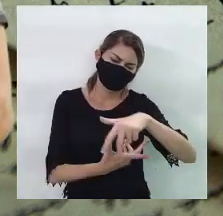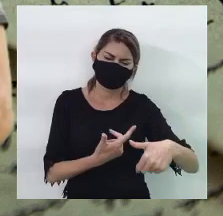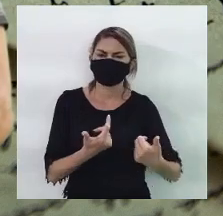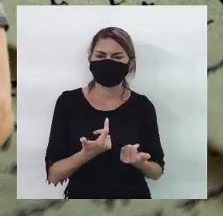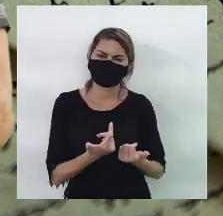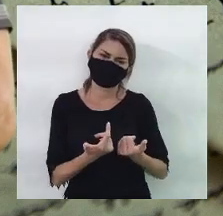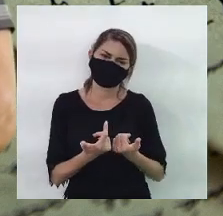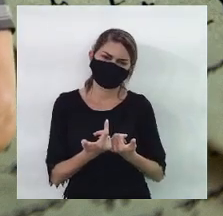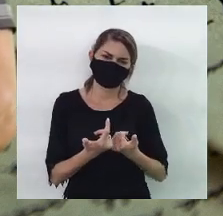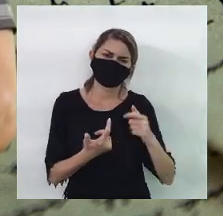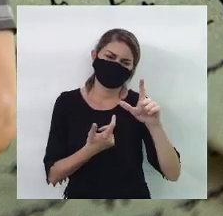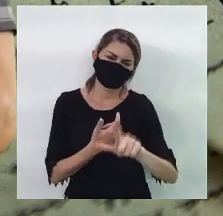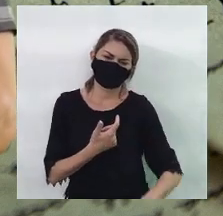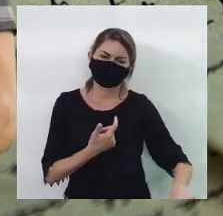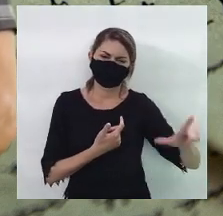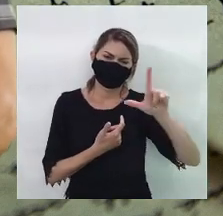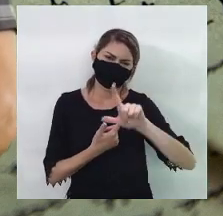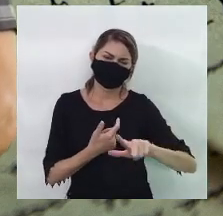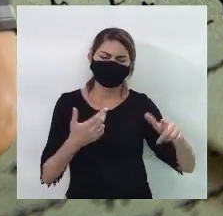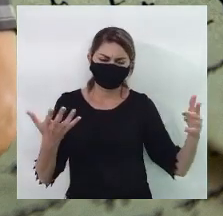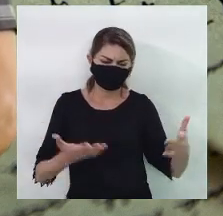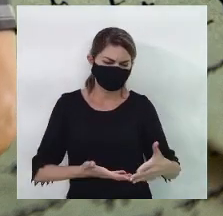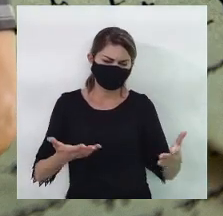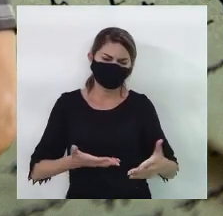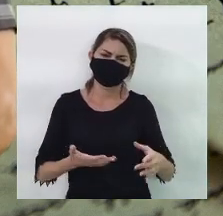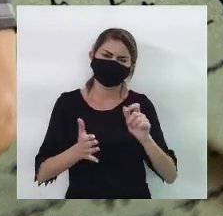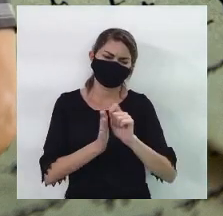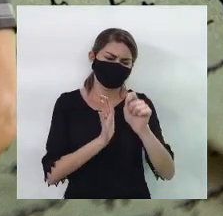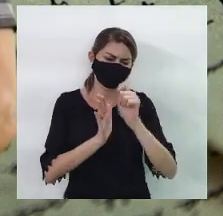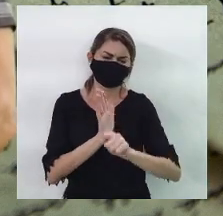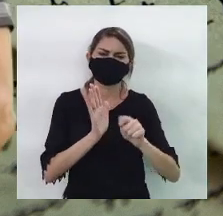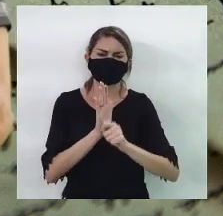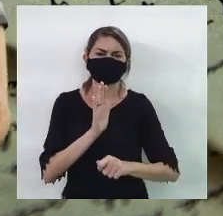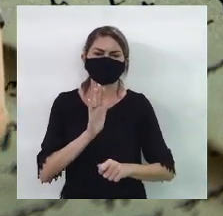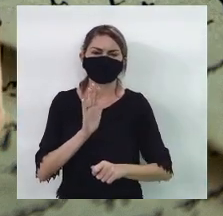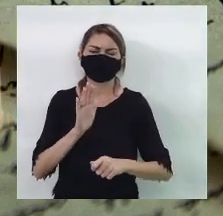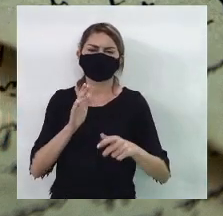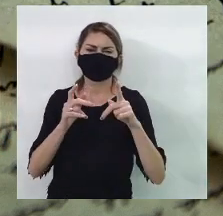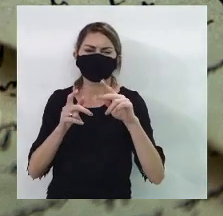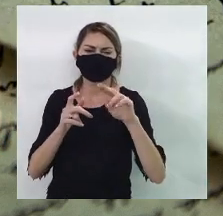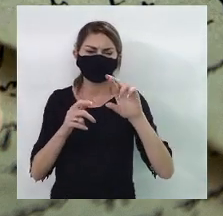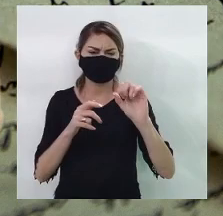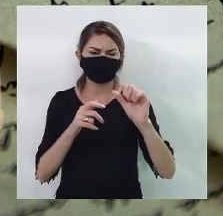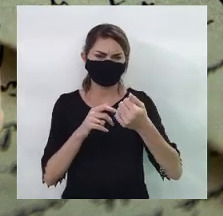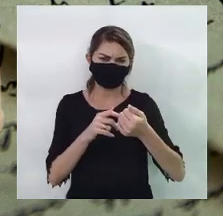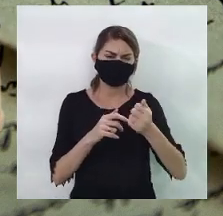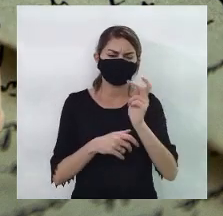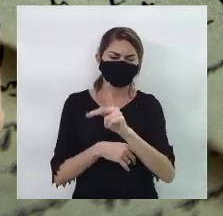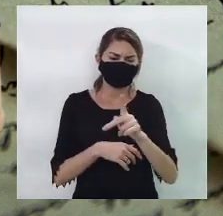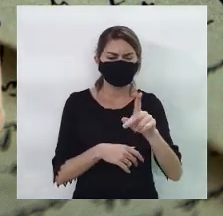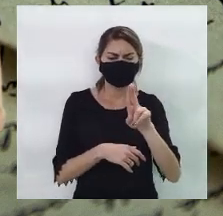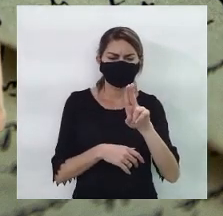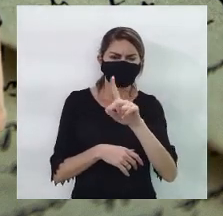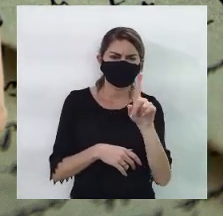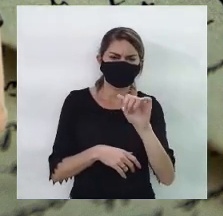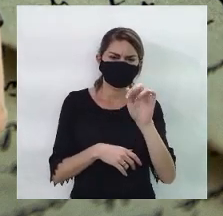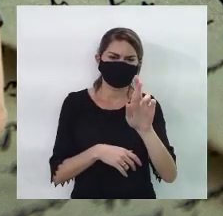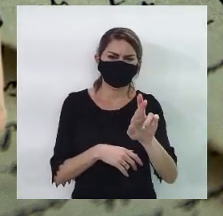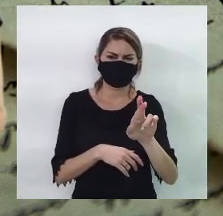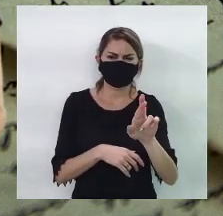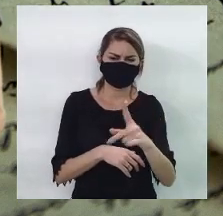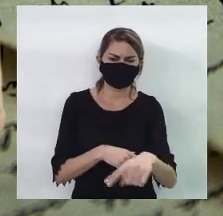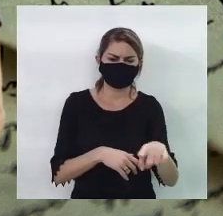conhecer o mundo da literatura. Hoje, no caso, uma escritora, não é isso? A prosa da professora Luzilá. E nós temos